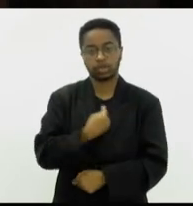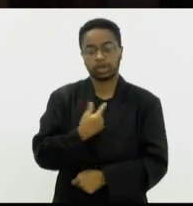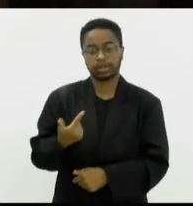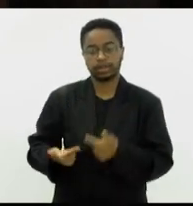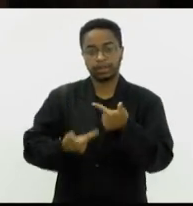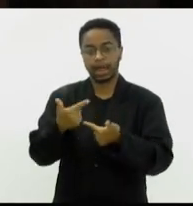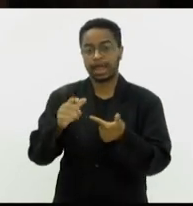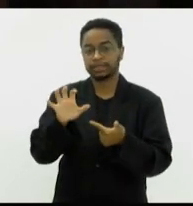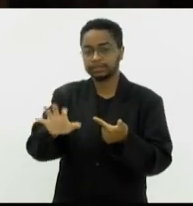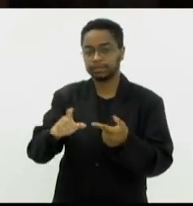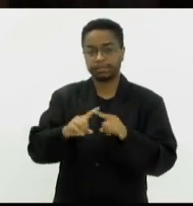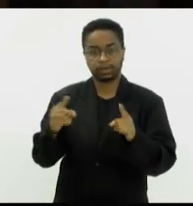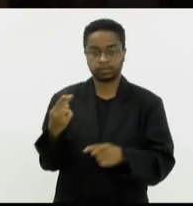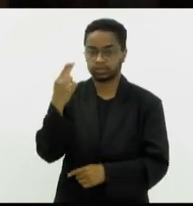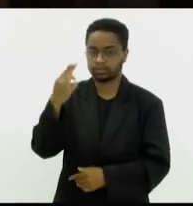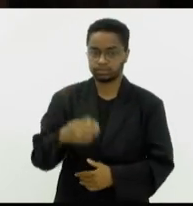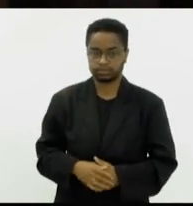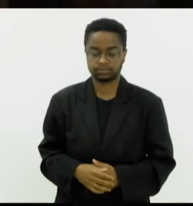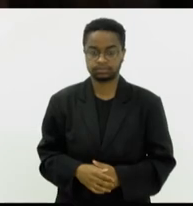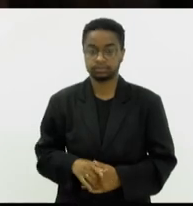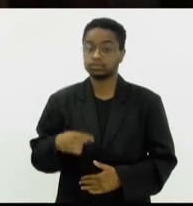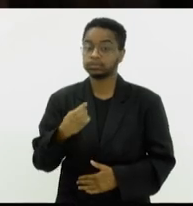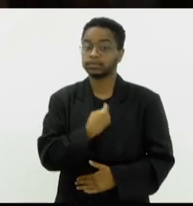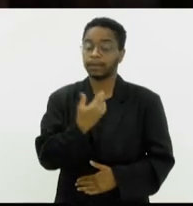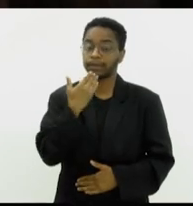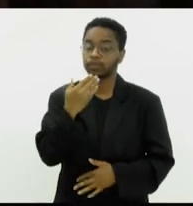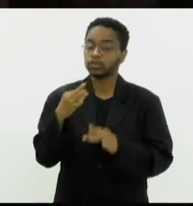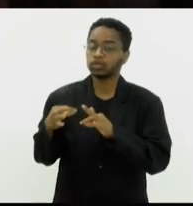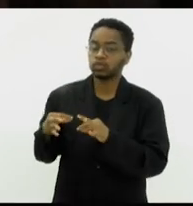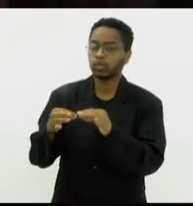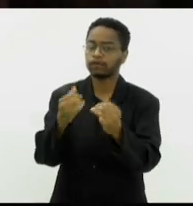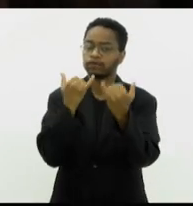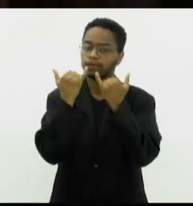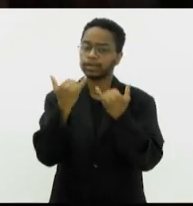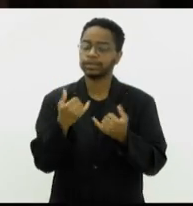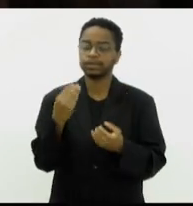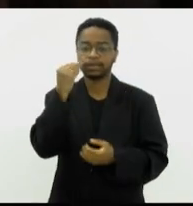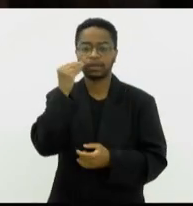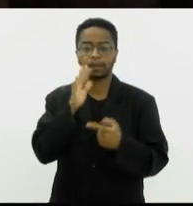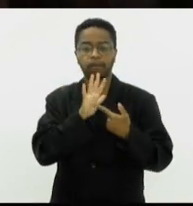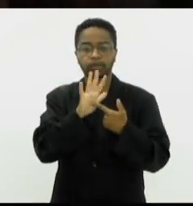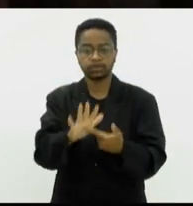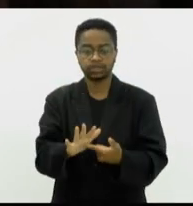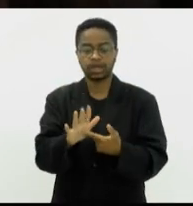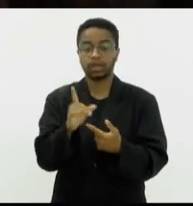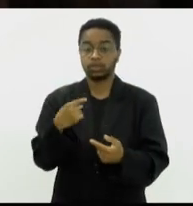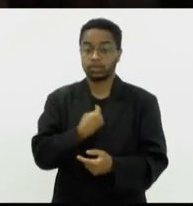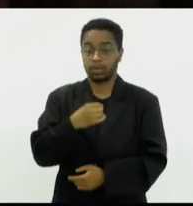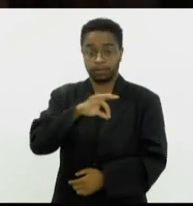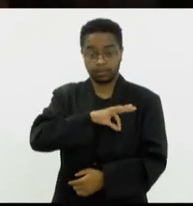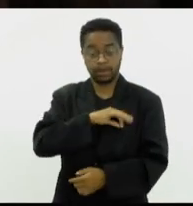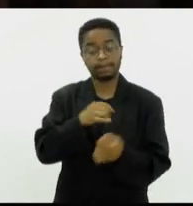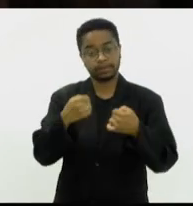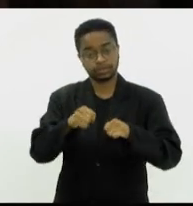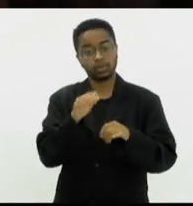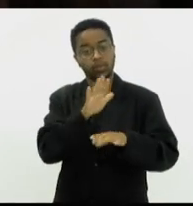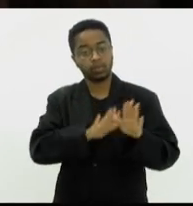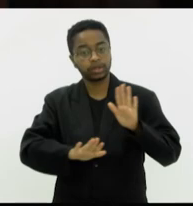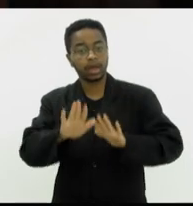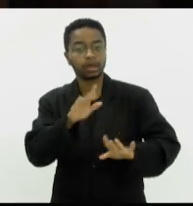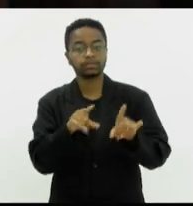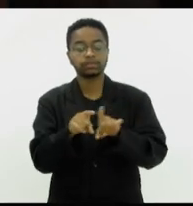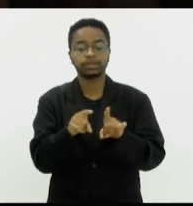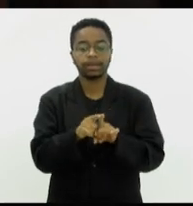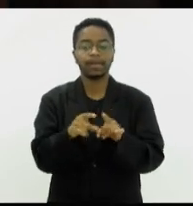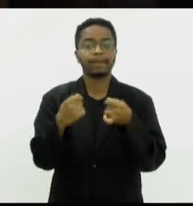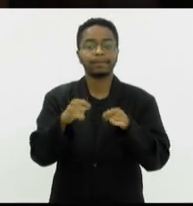mas não foi possível pedimos todos os dados possíveis para mostrar por A mais B Nossa polícia penal precisa de mais cuidados e olhos para